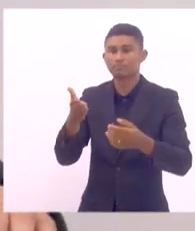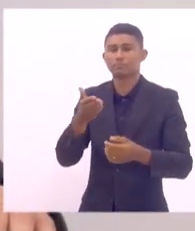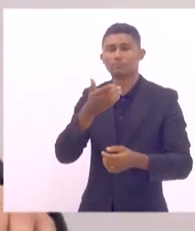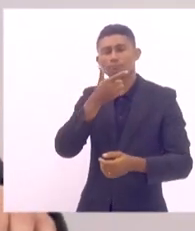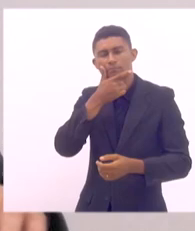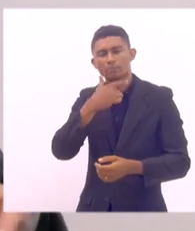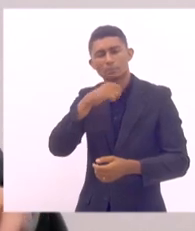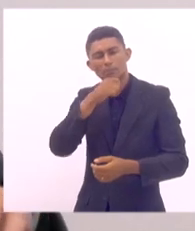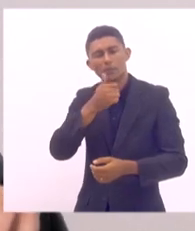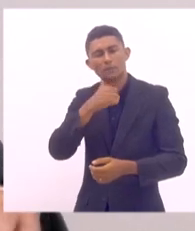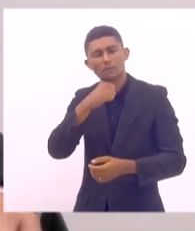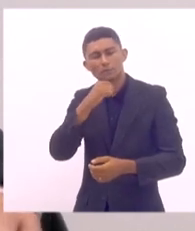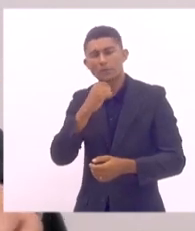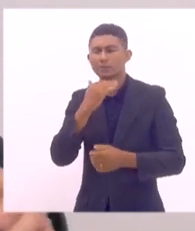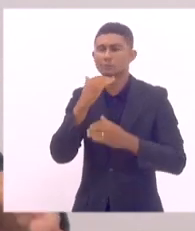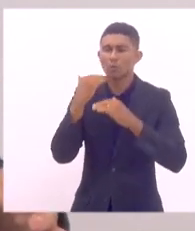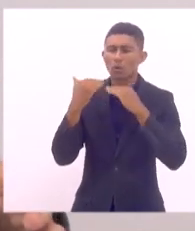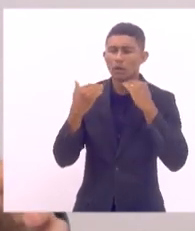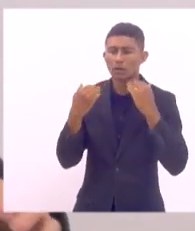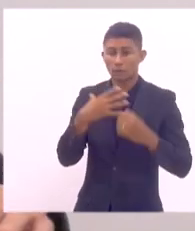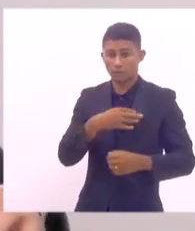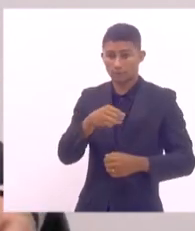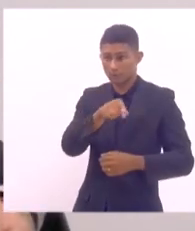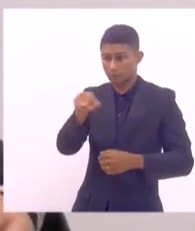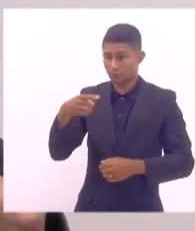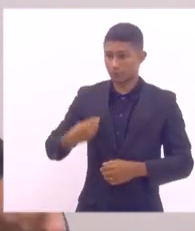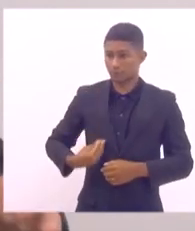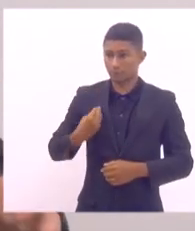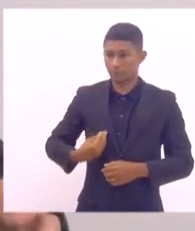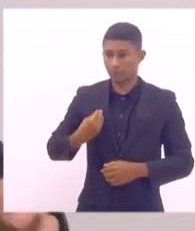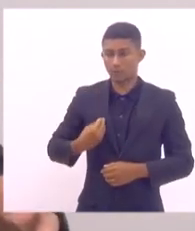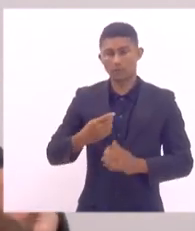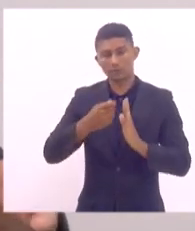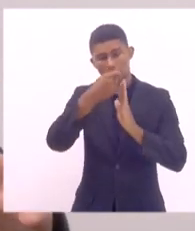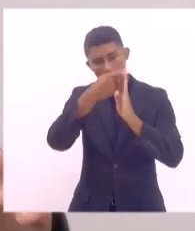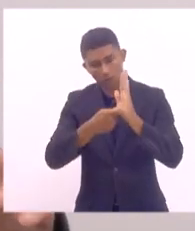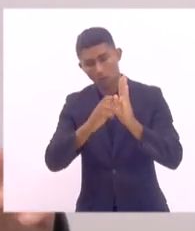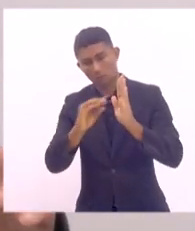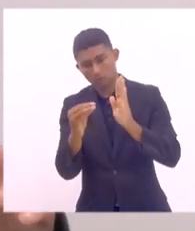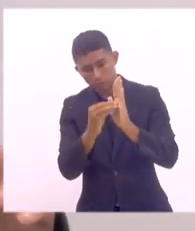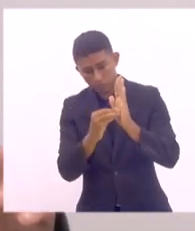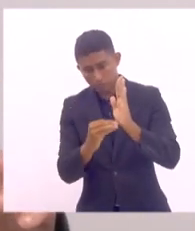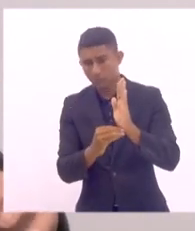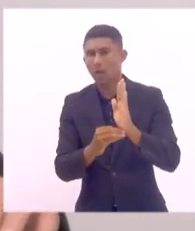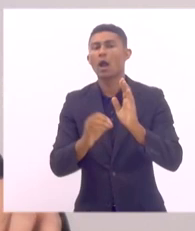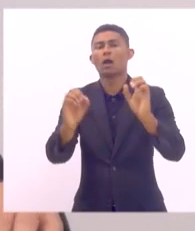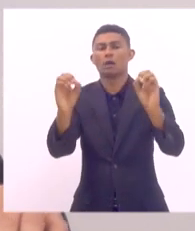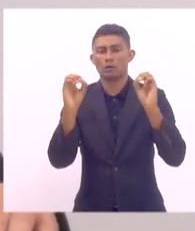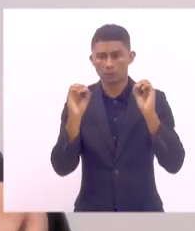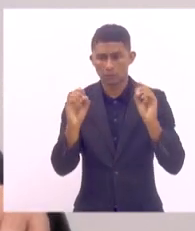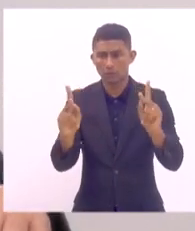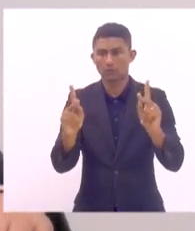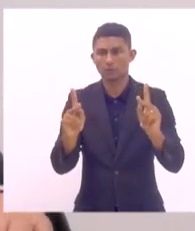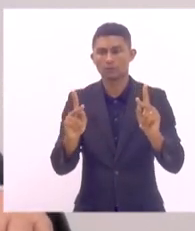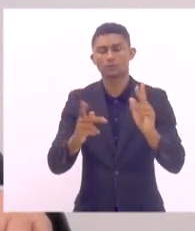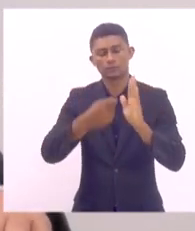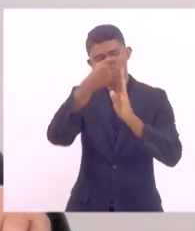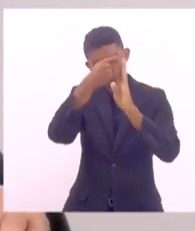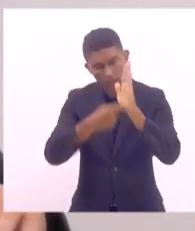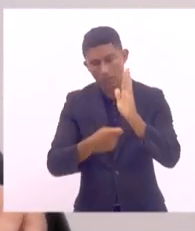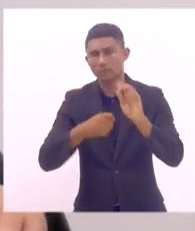Super RJ que perderam, e aí estender aos filhos, ok. Se abrir, vira... Entendeu não, Luiz? A casa de vamos acertar o